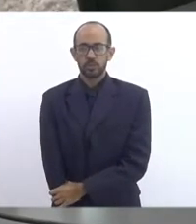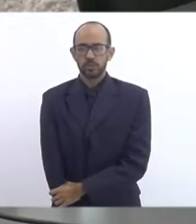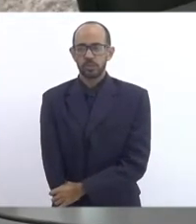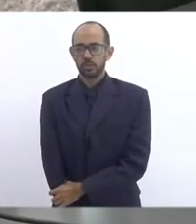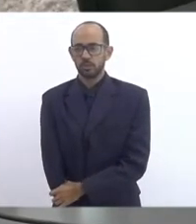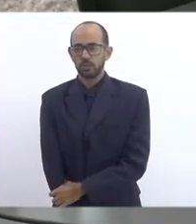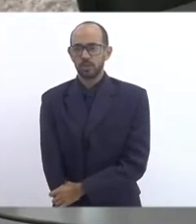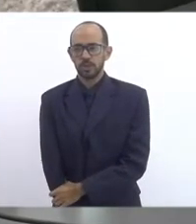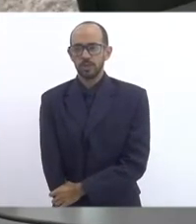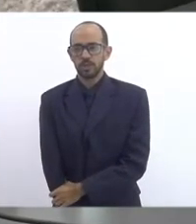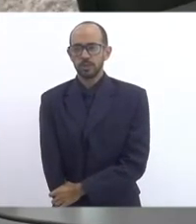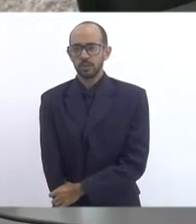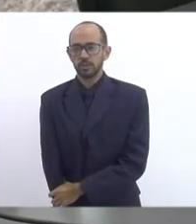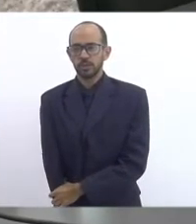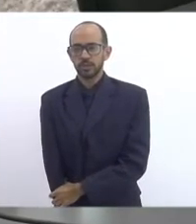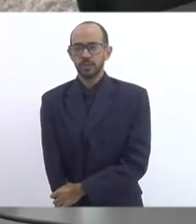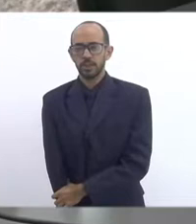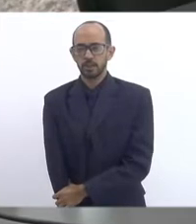Hã? OK.